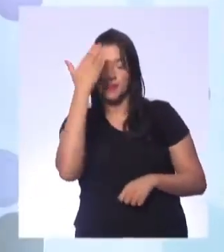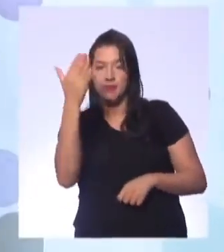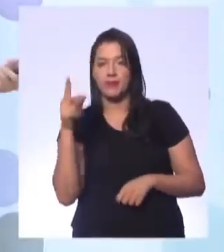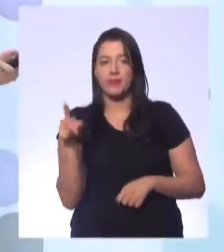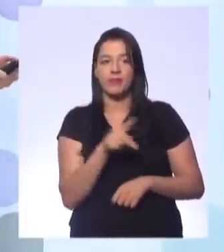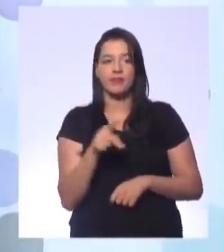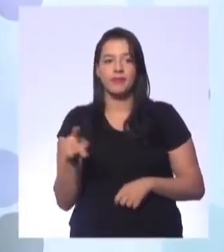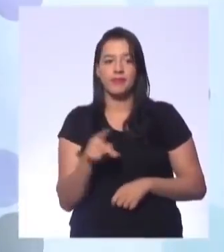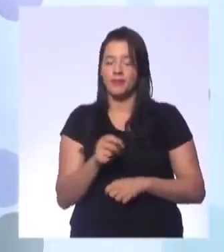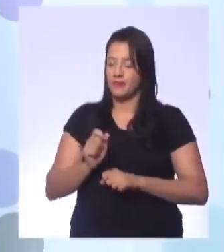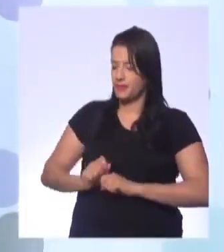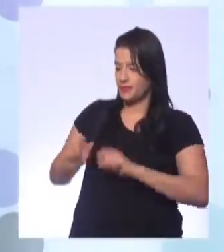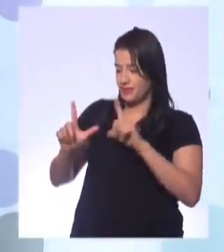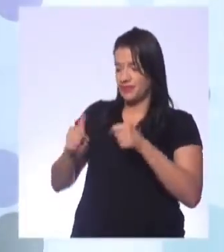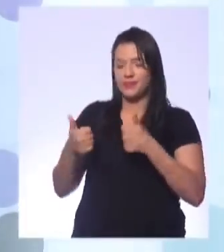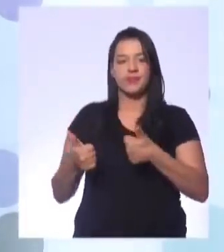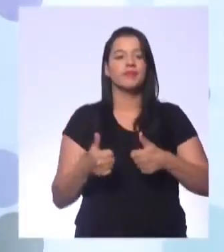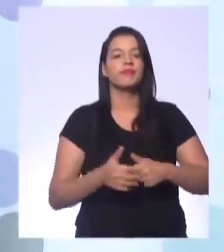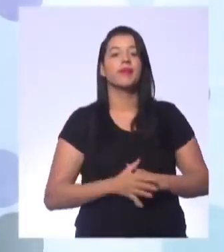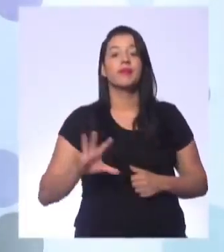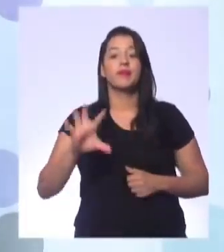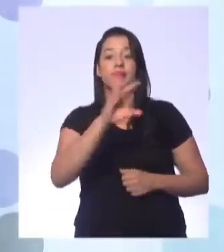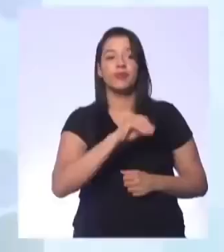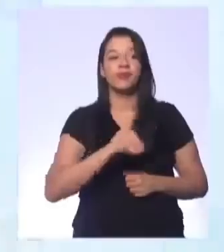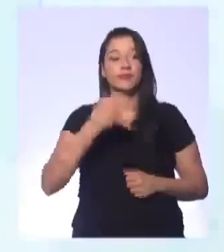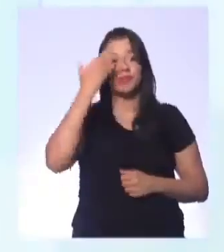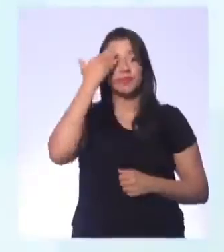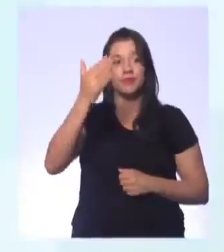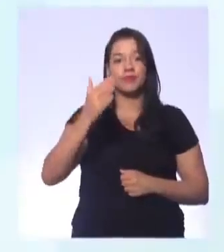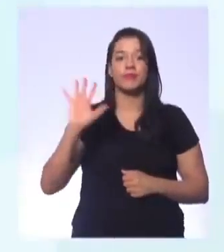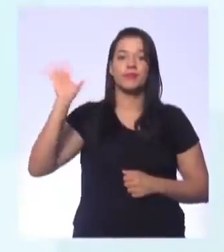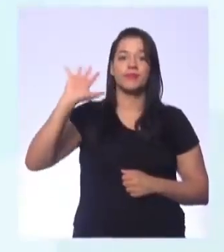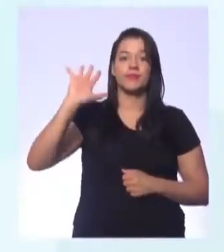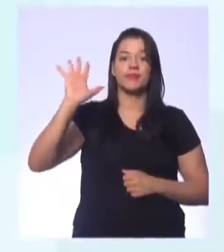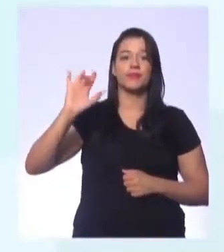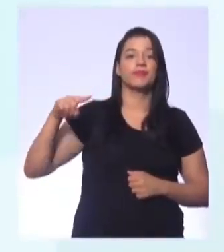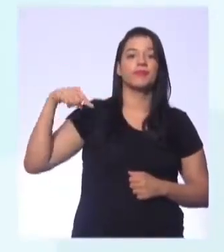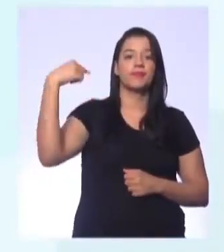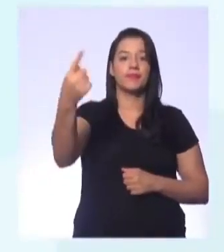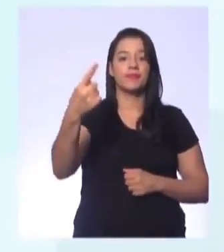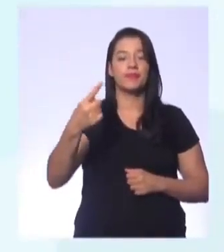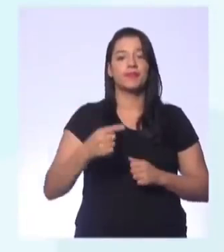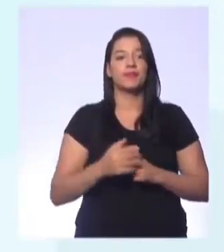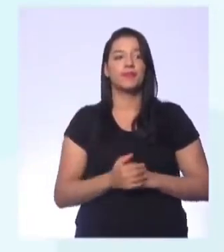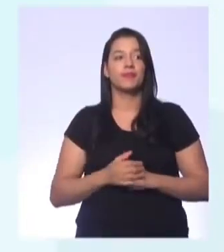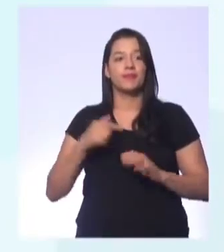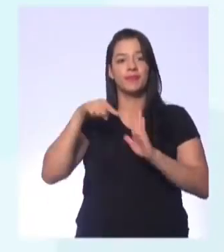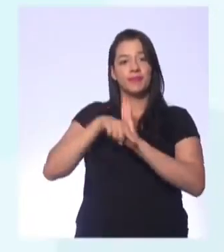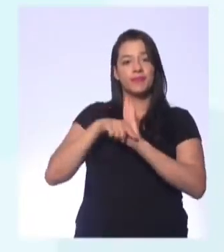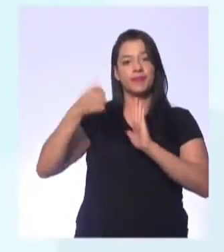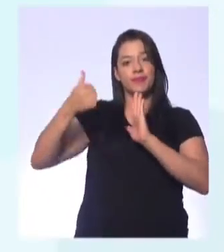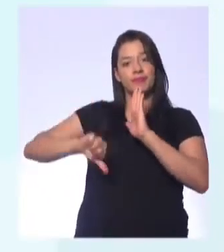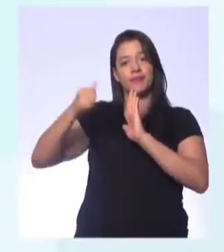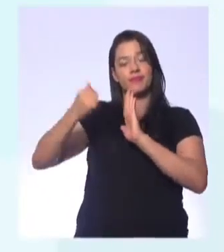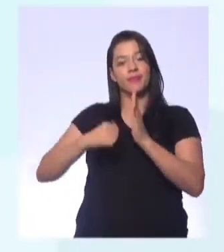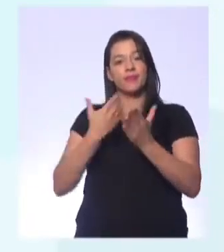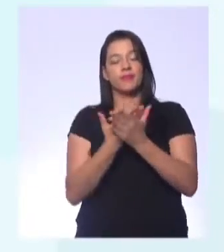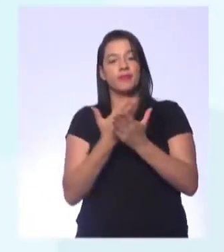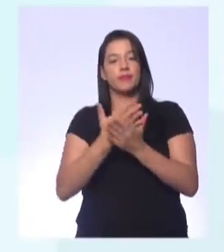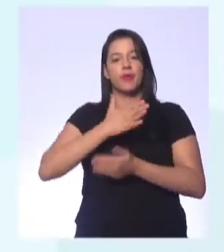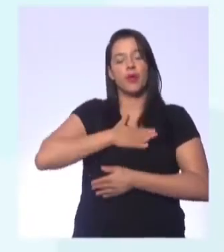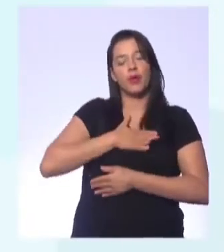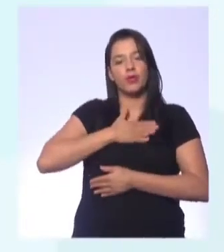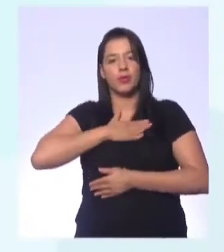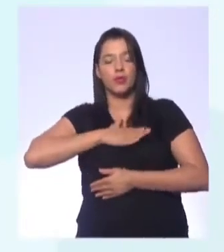ter participado Valeu Osmar Valeu Jonas Obrigado a todos Até a próxima Até a próxima Coloca aí a farinha na sala se vocês